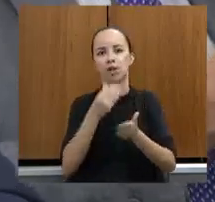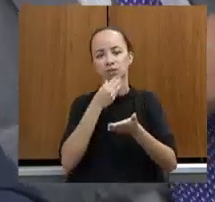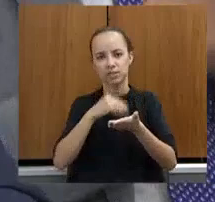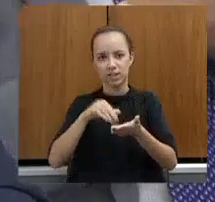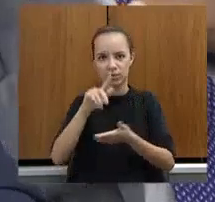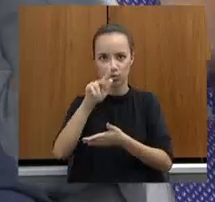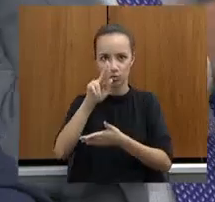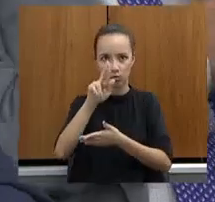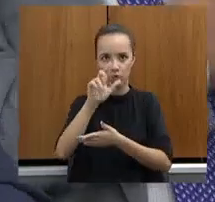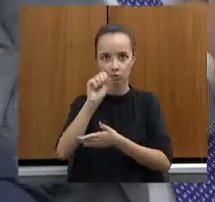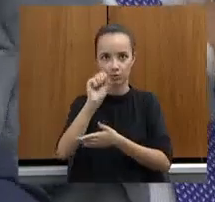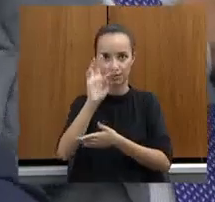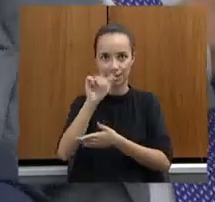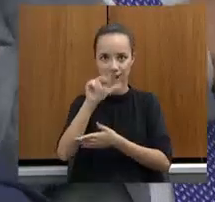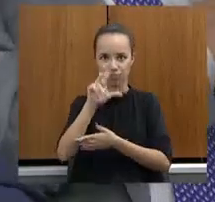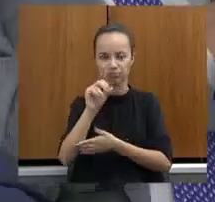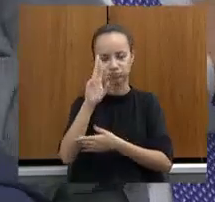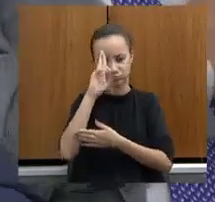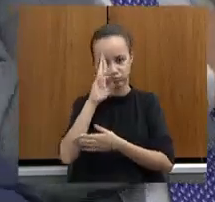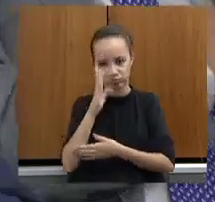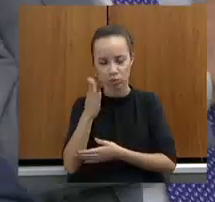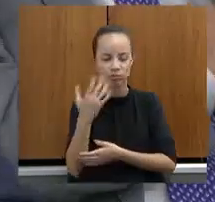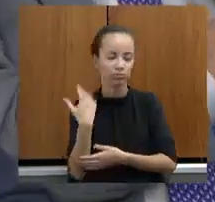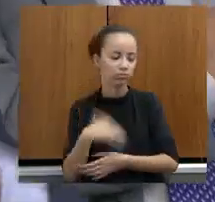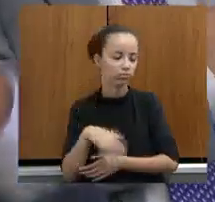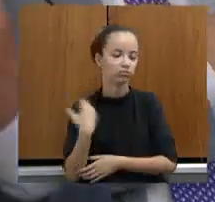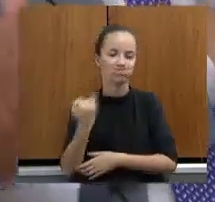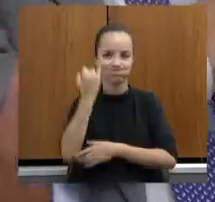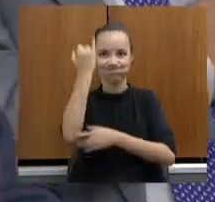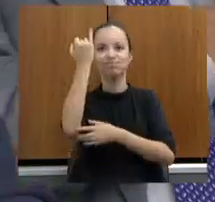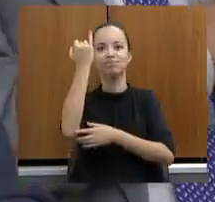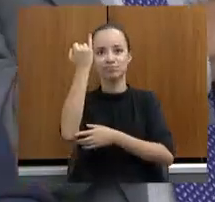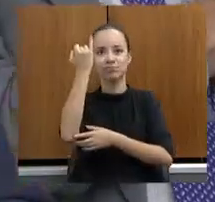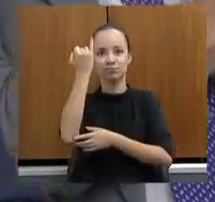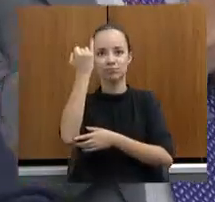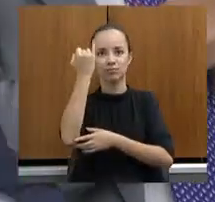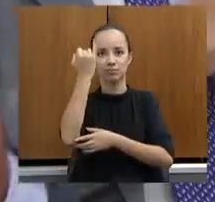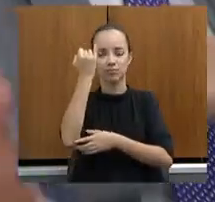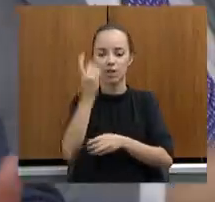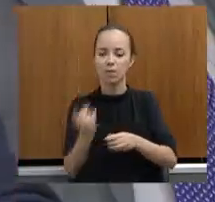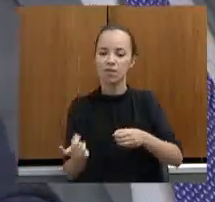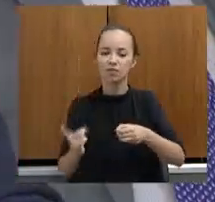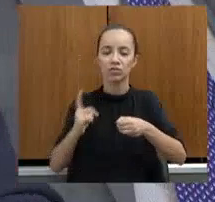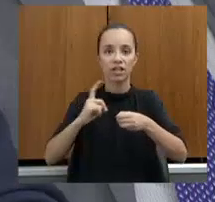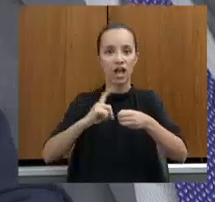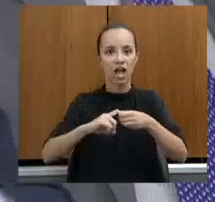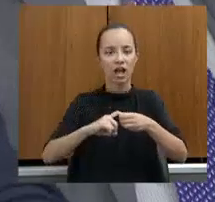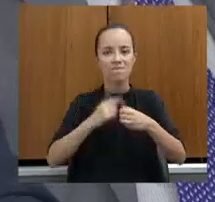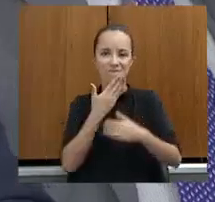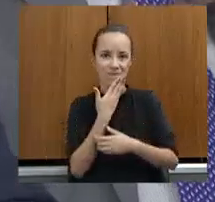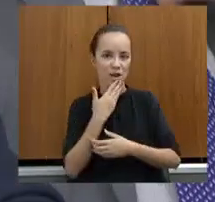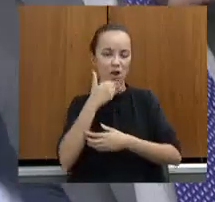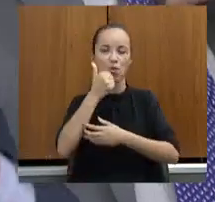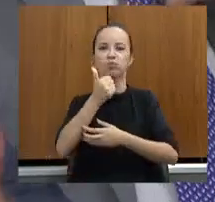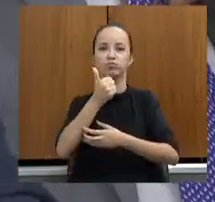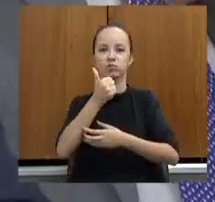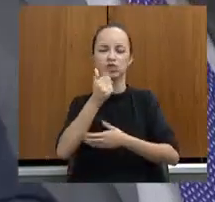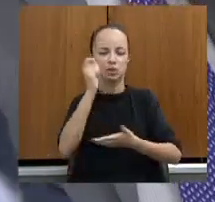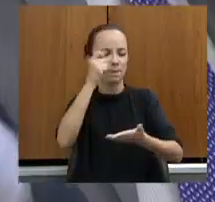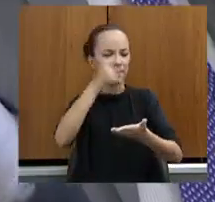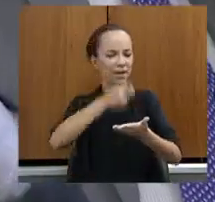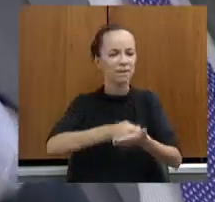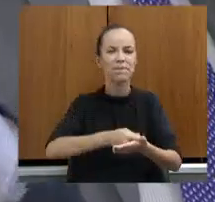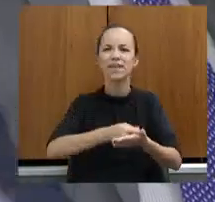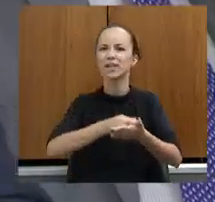Gustavo vossa excelência foi muito importante para o restabelecimento desta página de crédito de pagamento